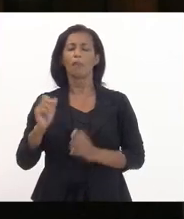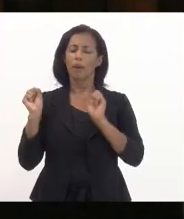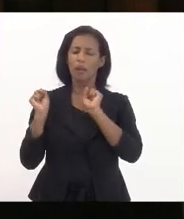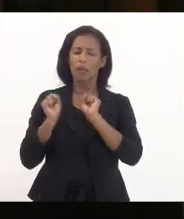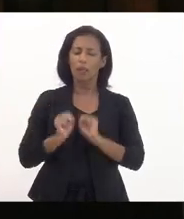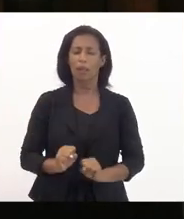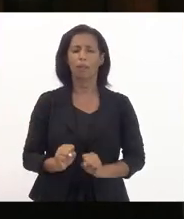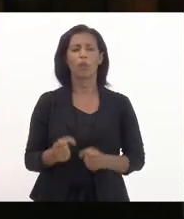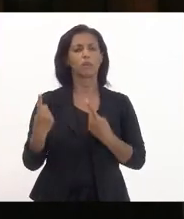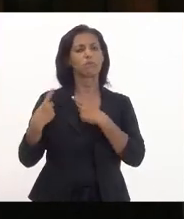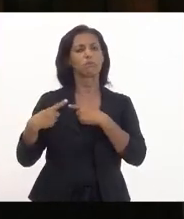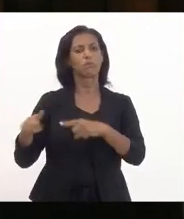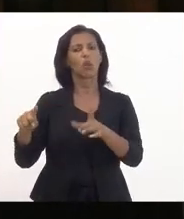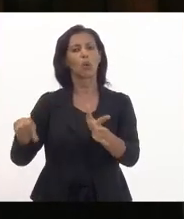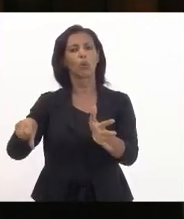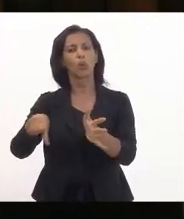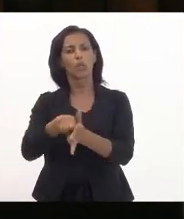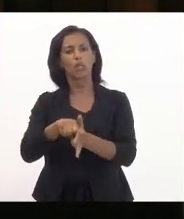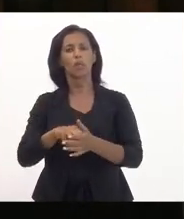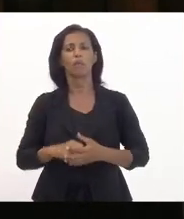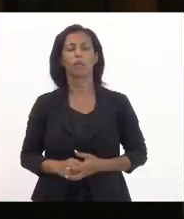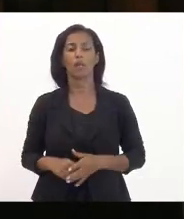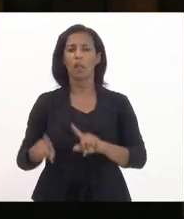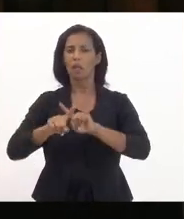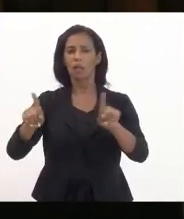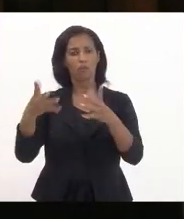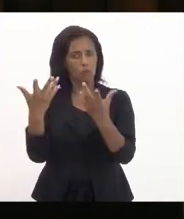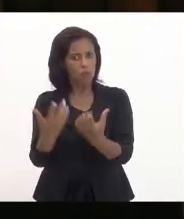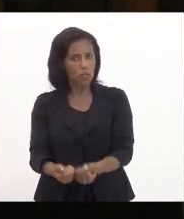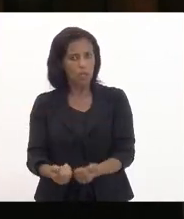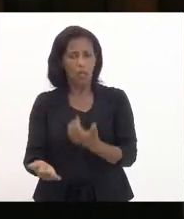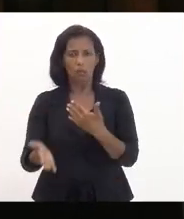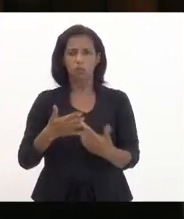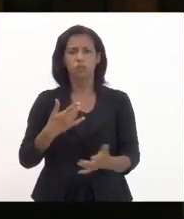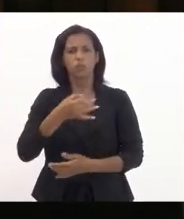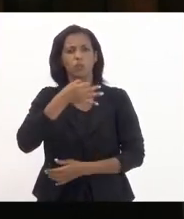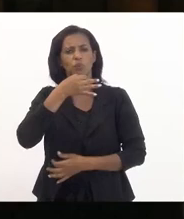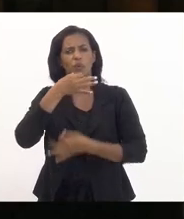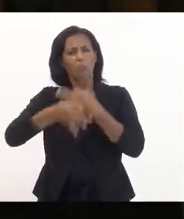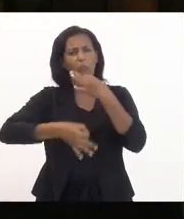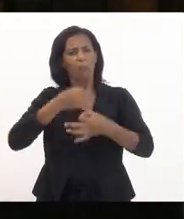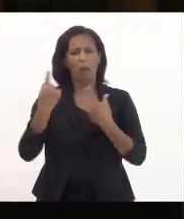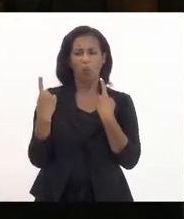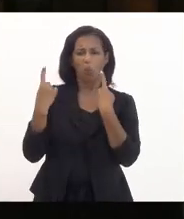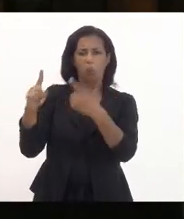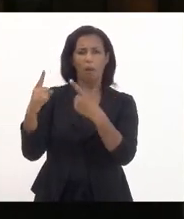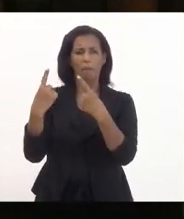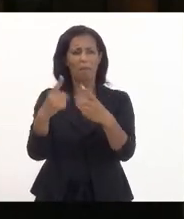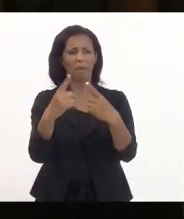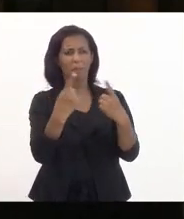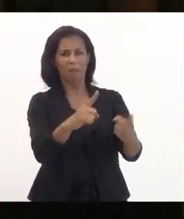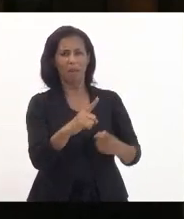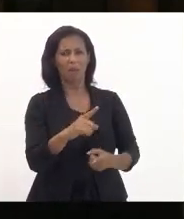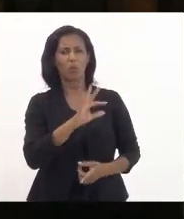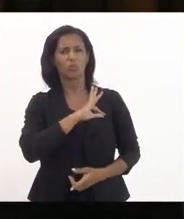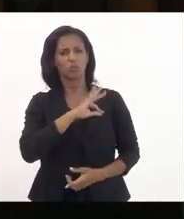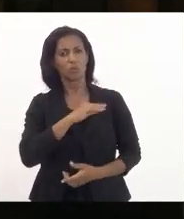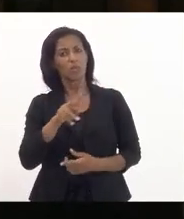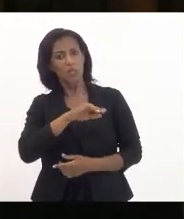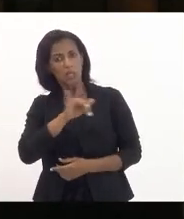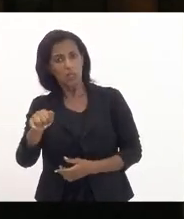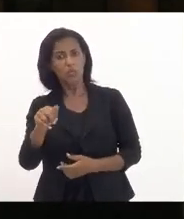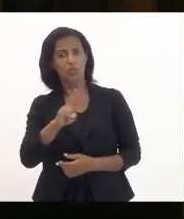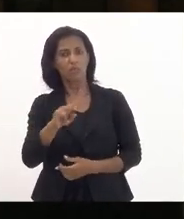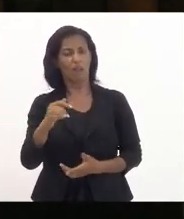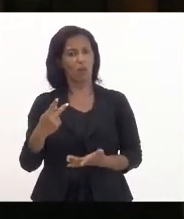possa combater a criminalidade. Não vou admitir qualquer tipo de narrativa de afrontar os nossos policiais, que é isso que vai